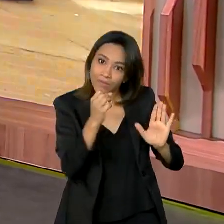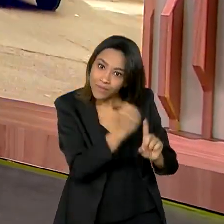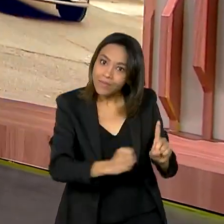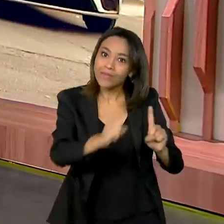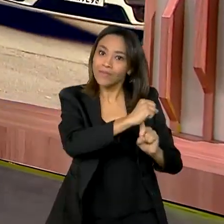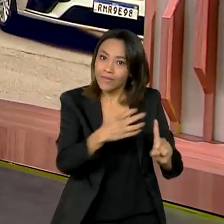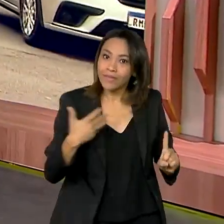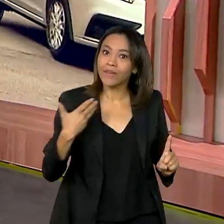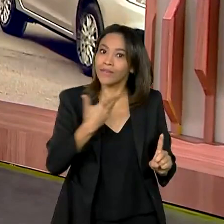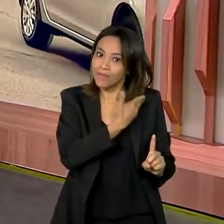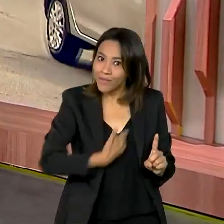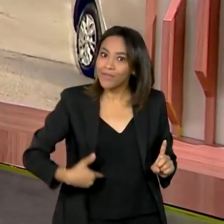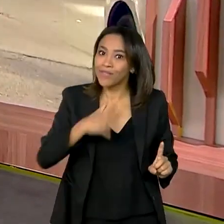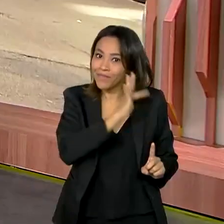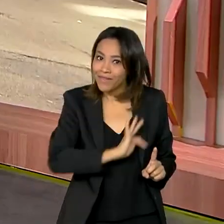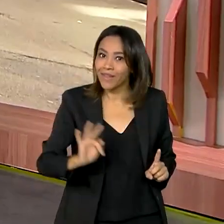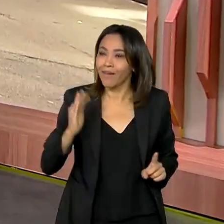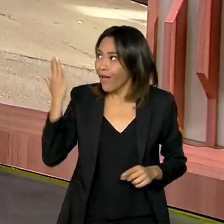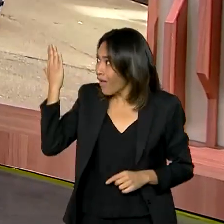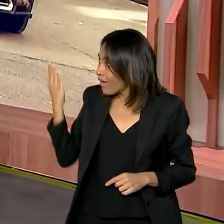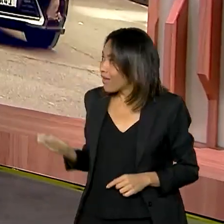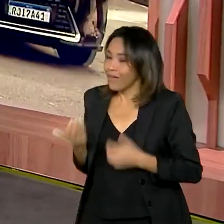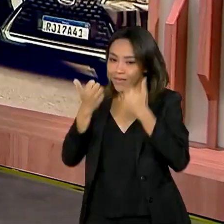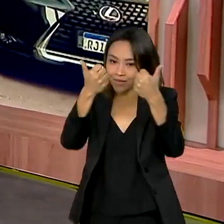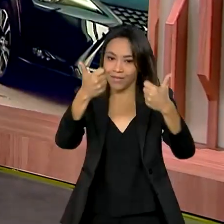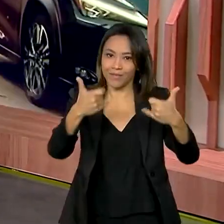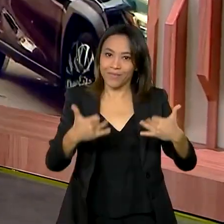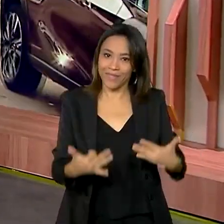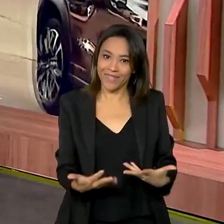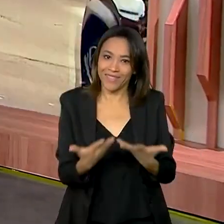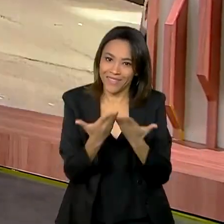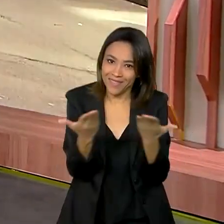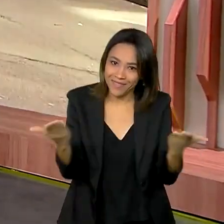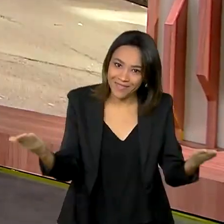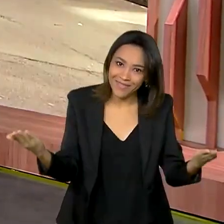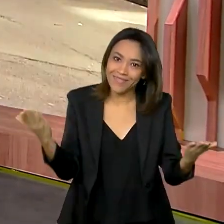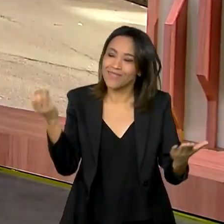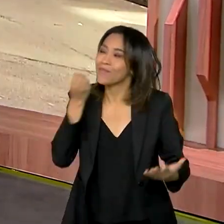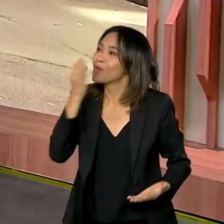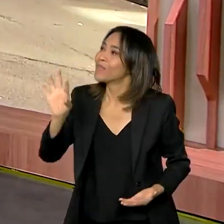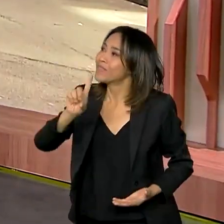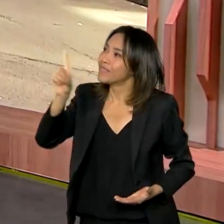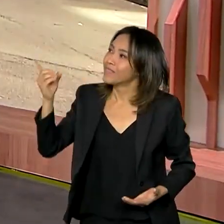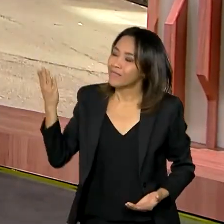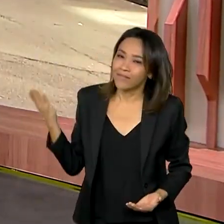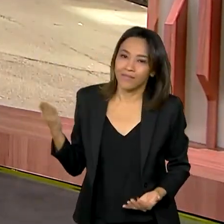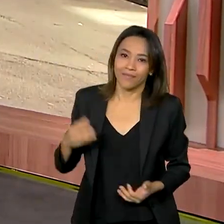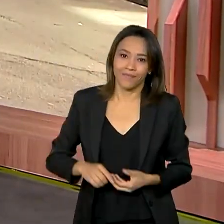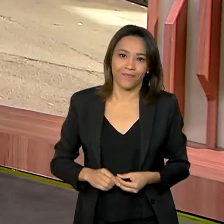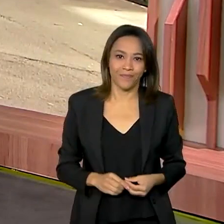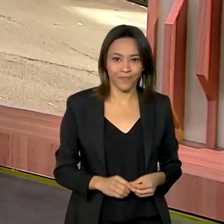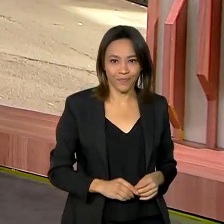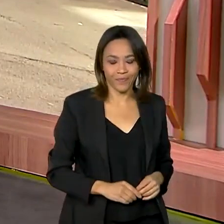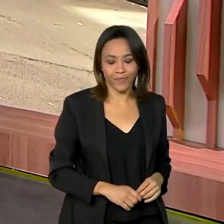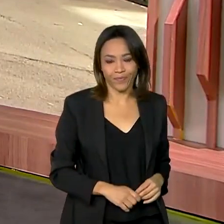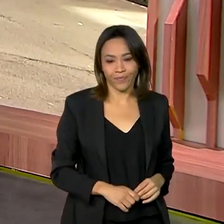federal. Cláudia Boiunga conta tudo isso ao vivo aqui para a gente. Bom dia para você, Cláudia.